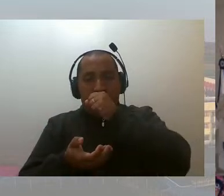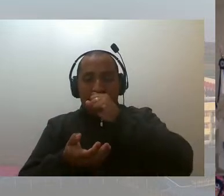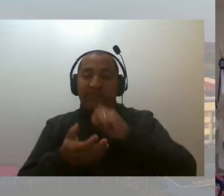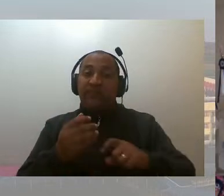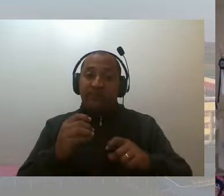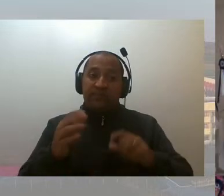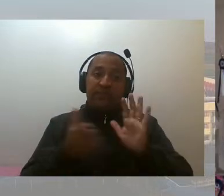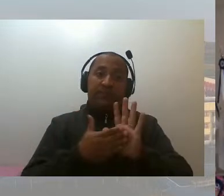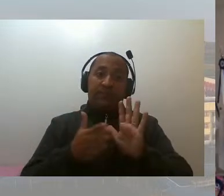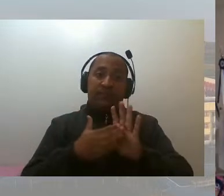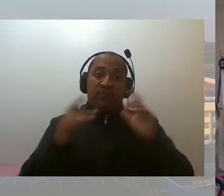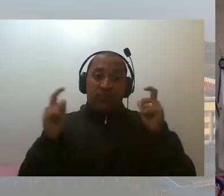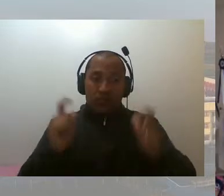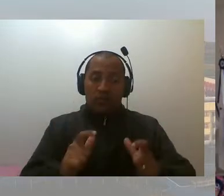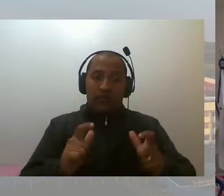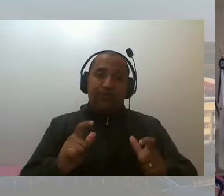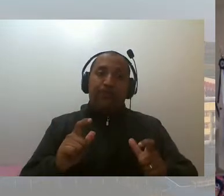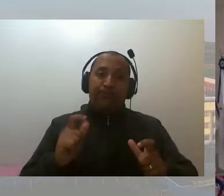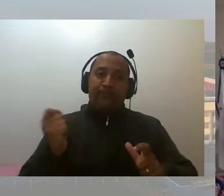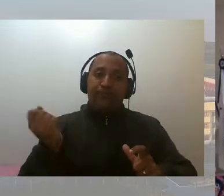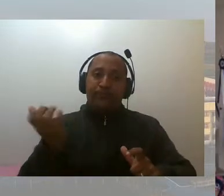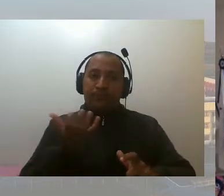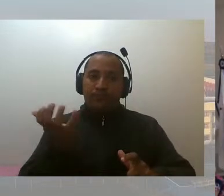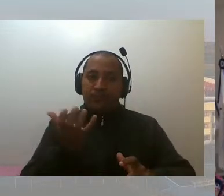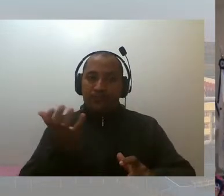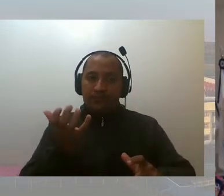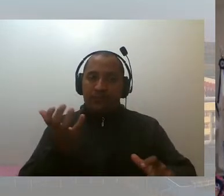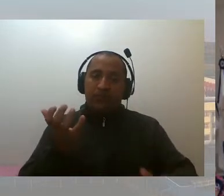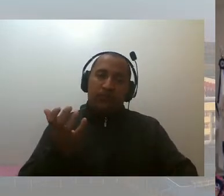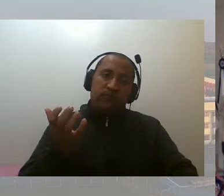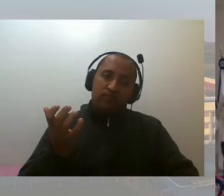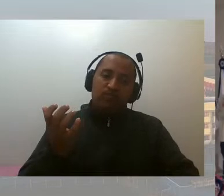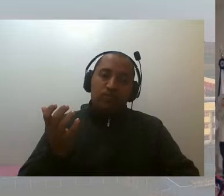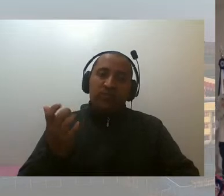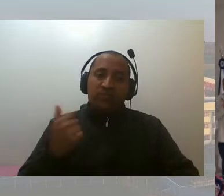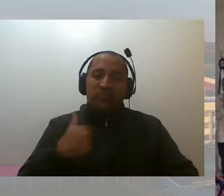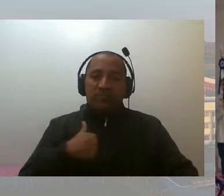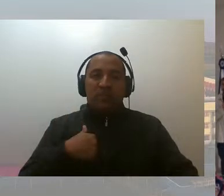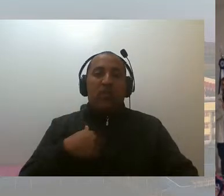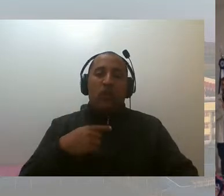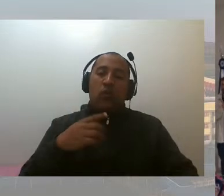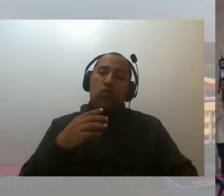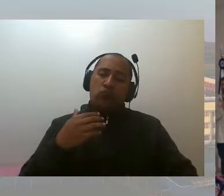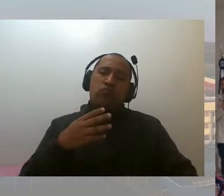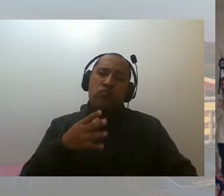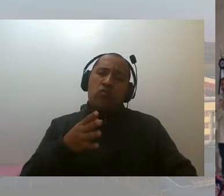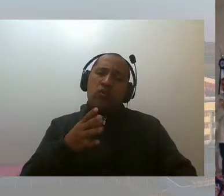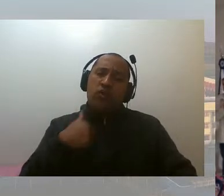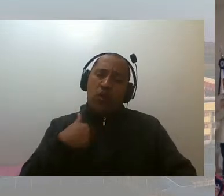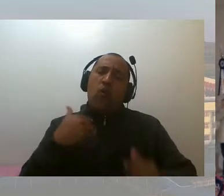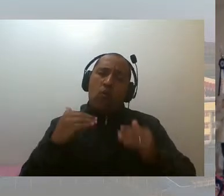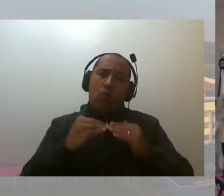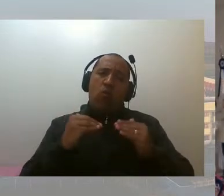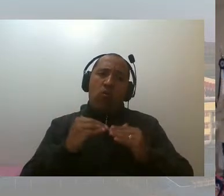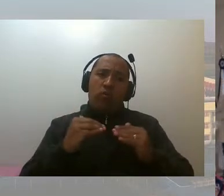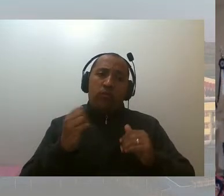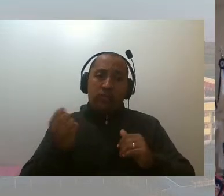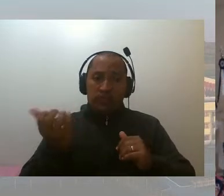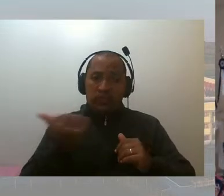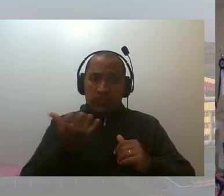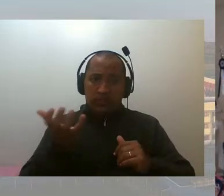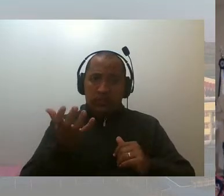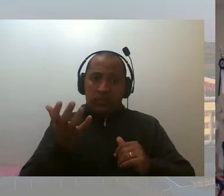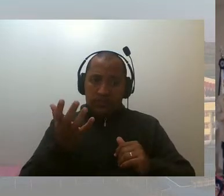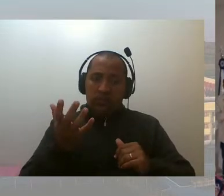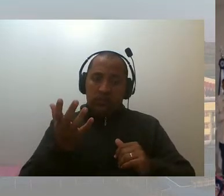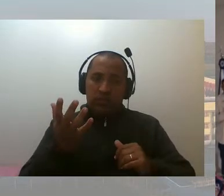e a proposta de ser em Caçapava, eu, a princípio, sou a favor, professor Rojas. Eu acho que se Caçapava até agora se